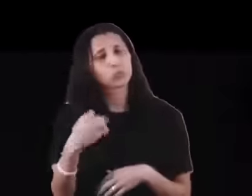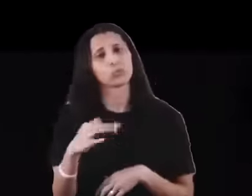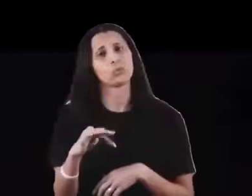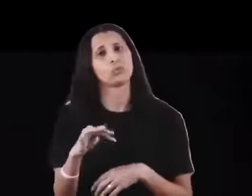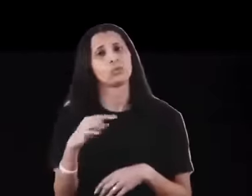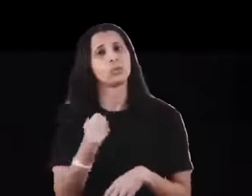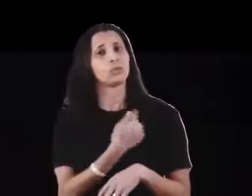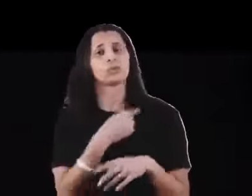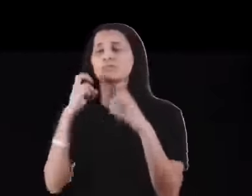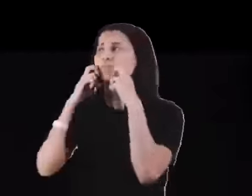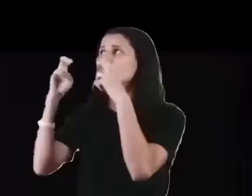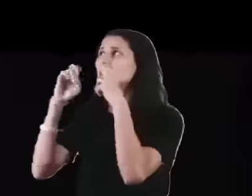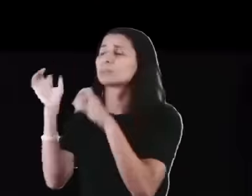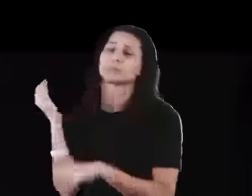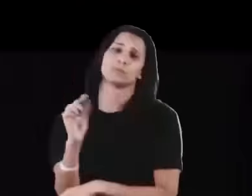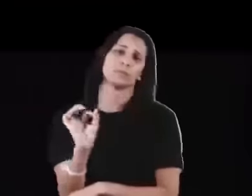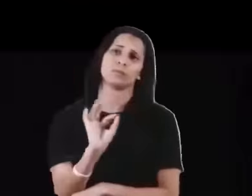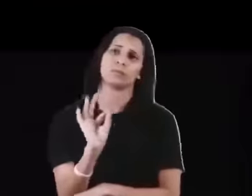só quer chorar